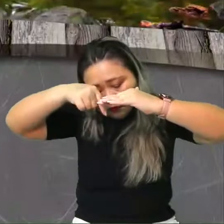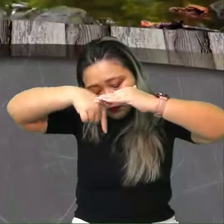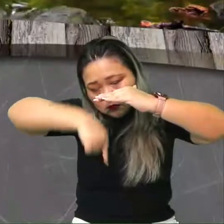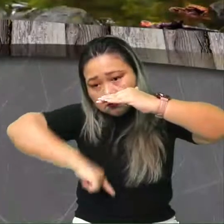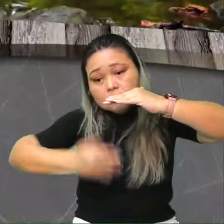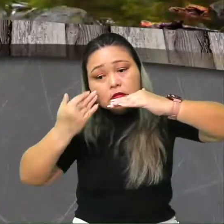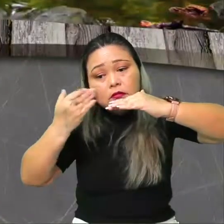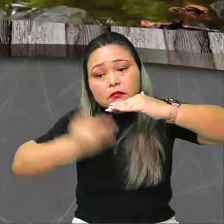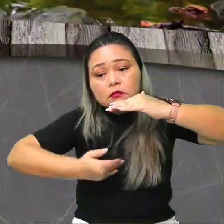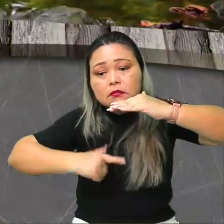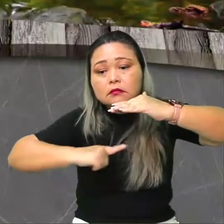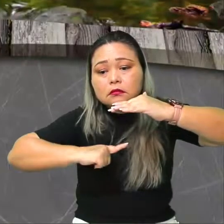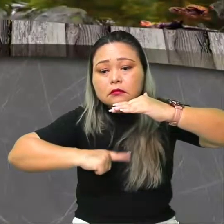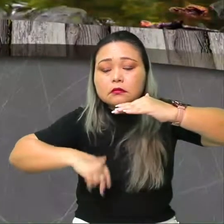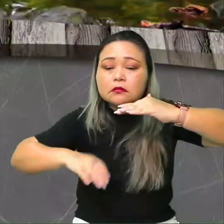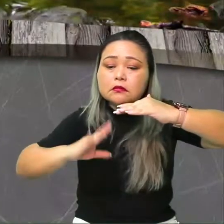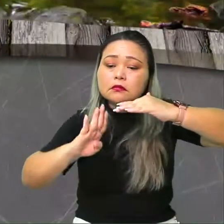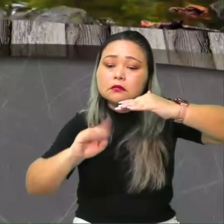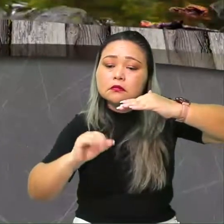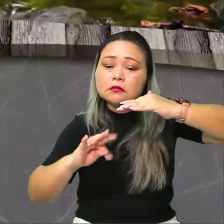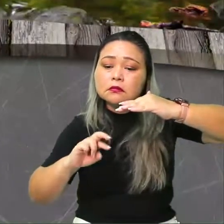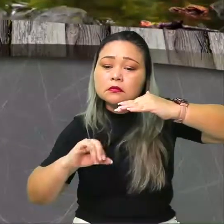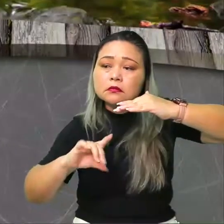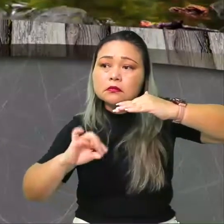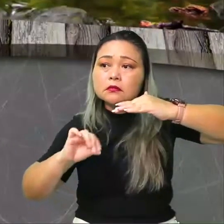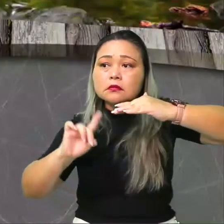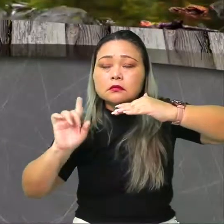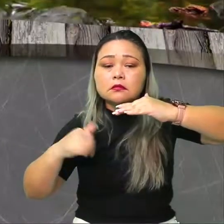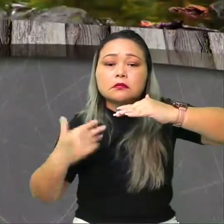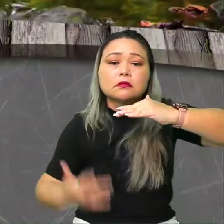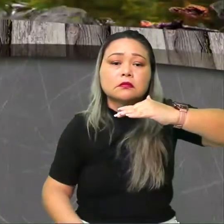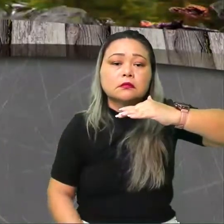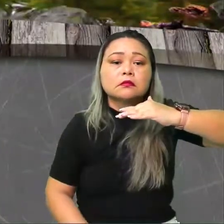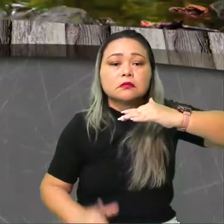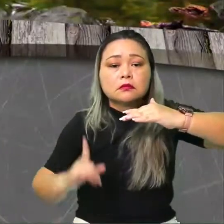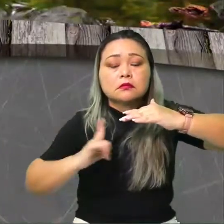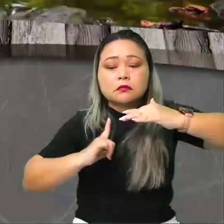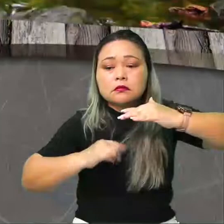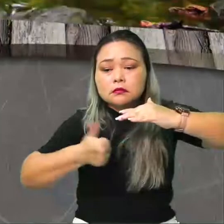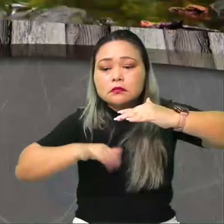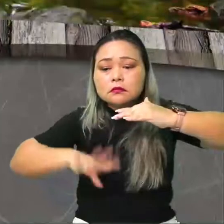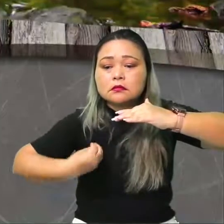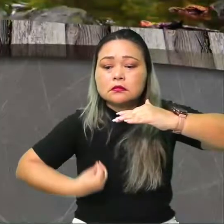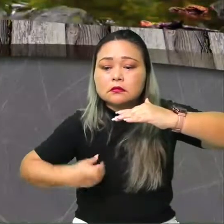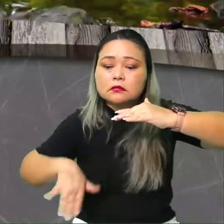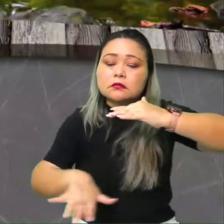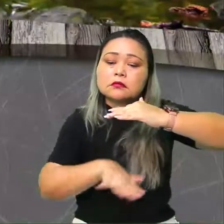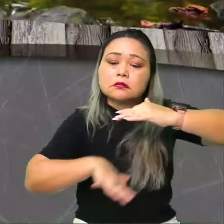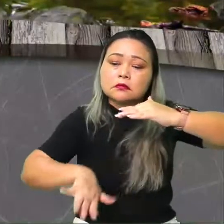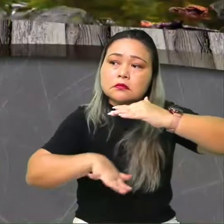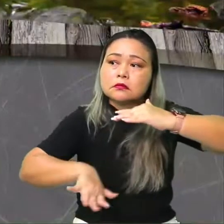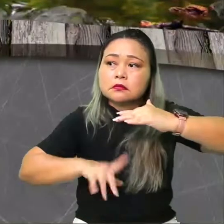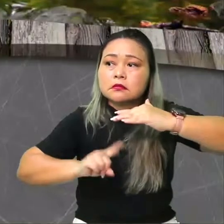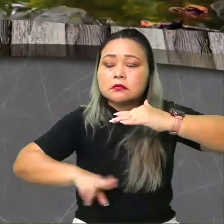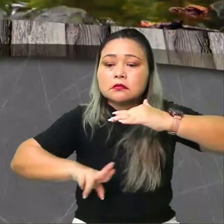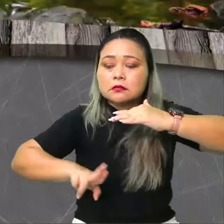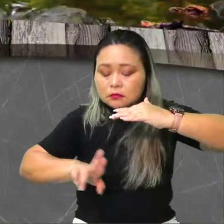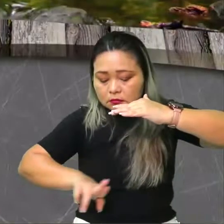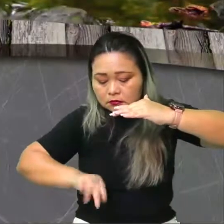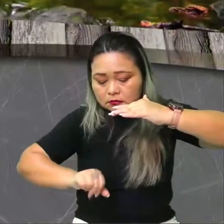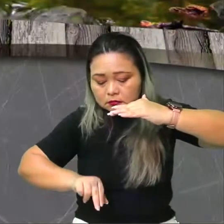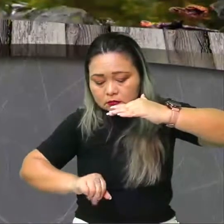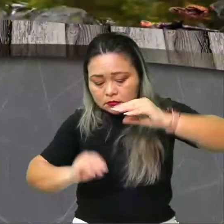foi comprovada pela existência dessas bactérias extremófilas, que realmente elas conseguem sobreviver nesses ambientes, elas utilizam